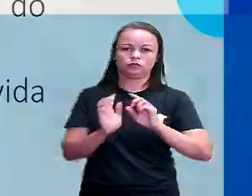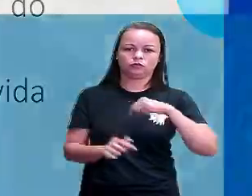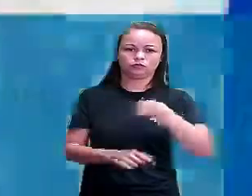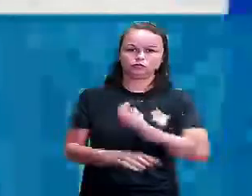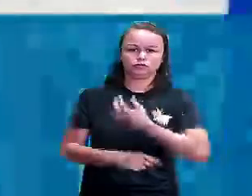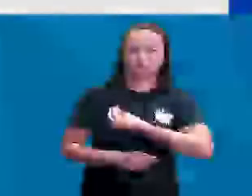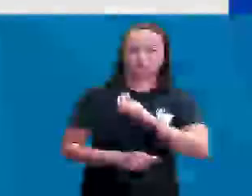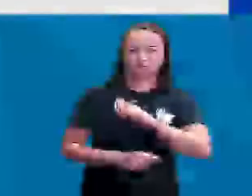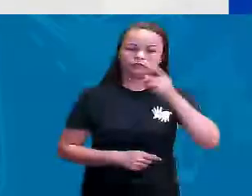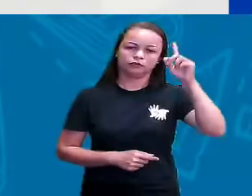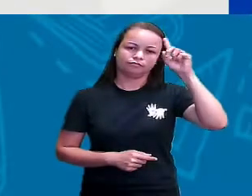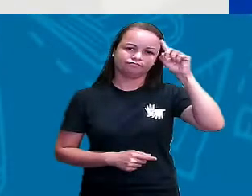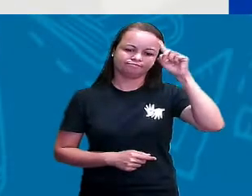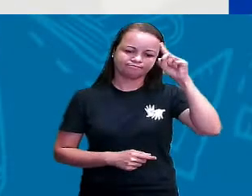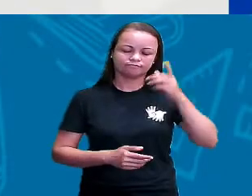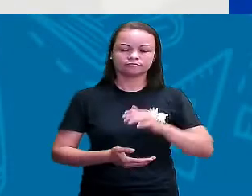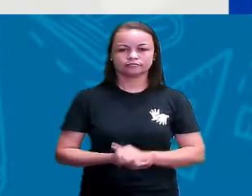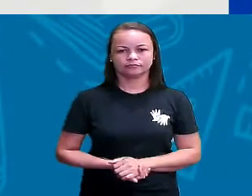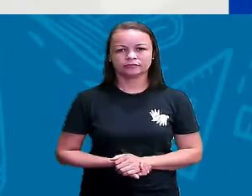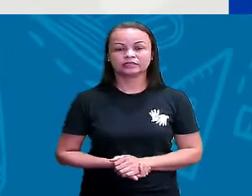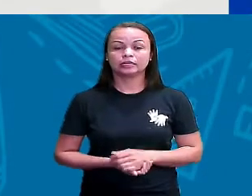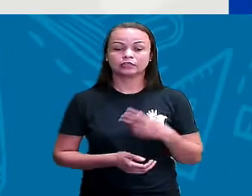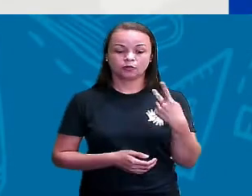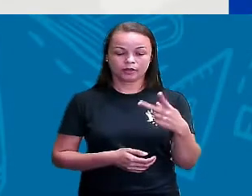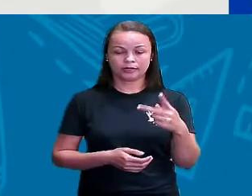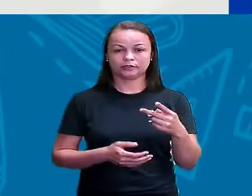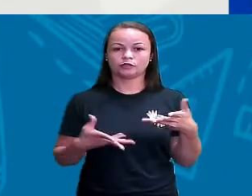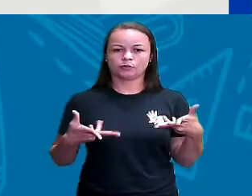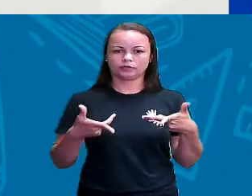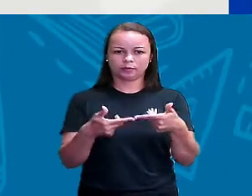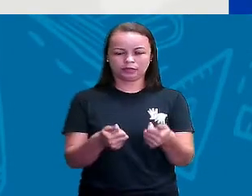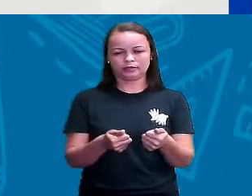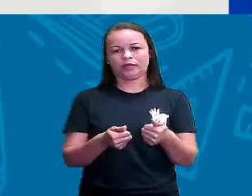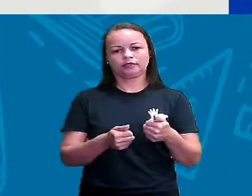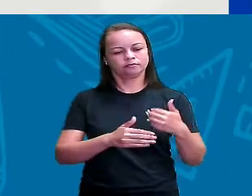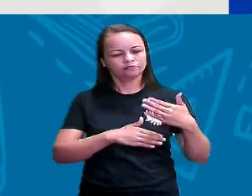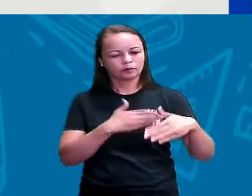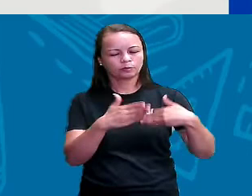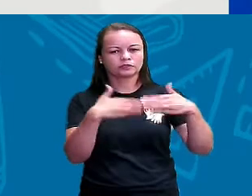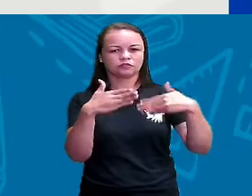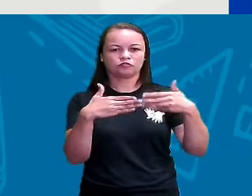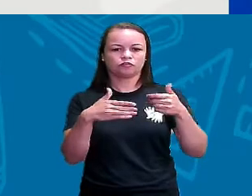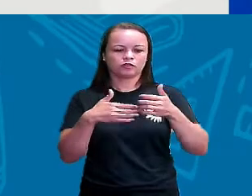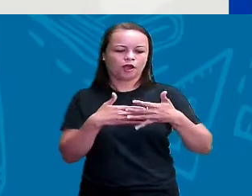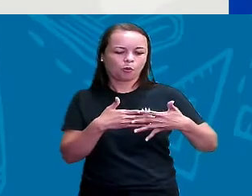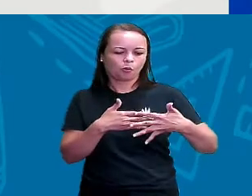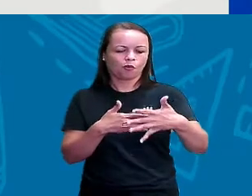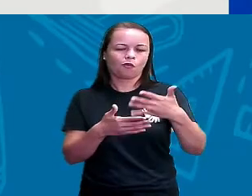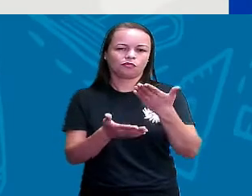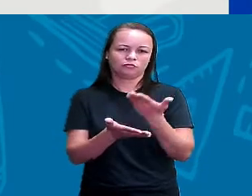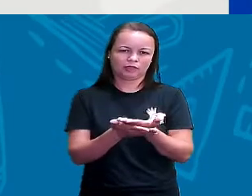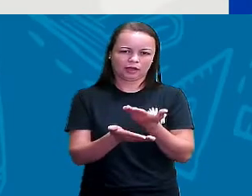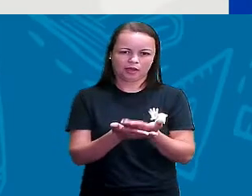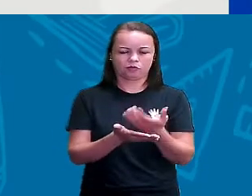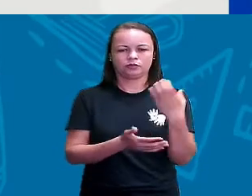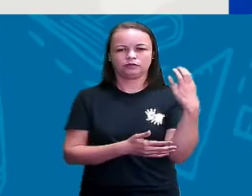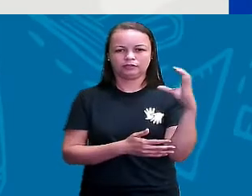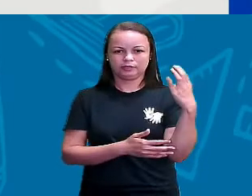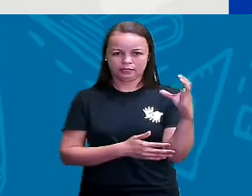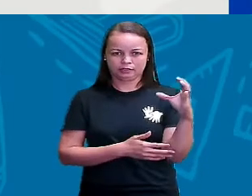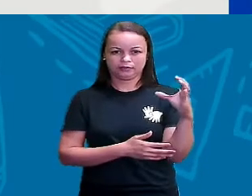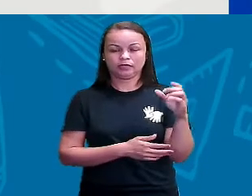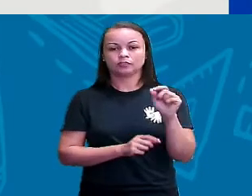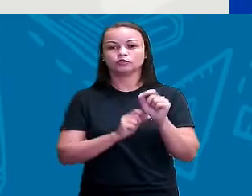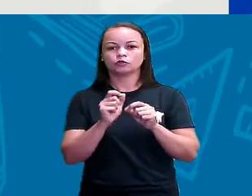vida cotidiana. Portanto, essas são as habilidades que nós iremos desenvolver ao longo dessa nossa aula de ciências